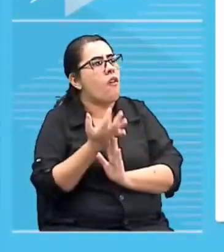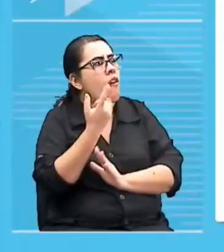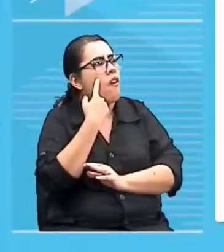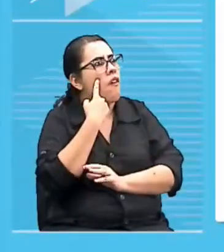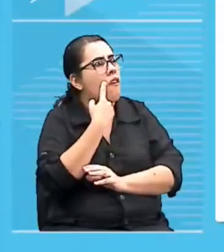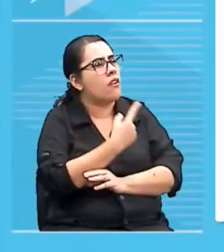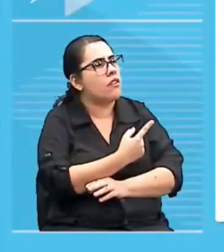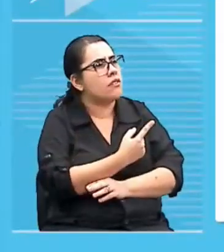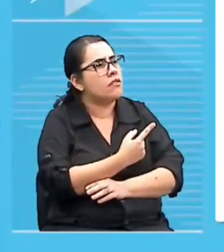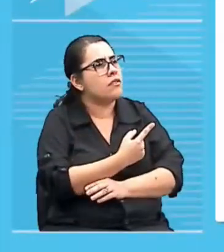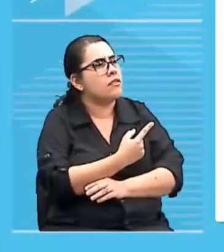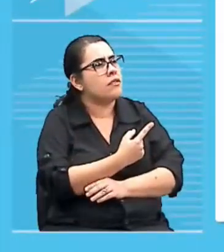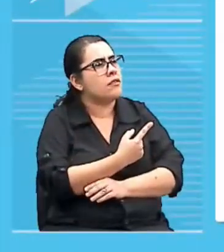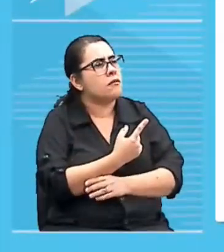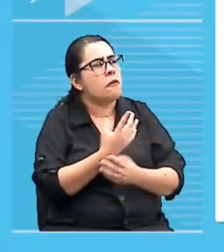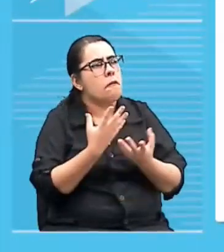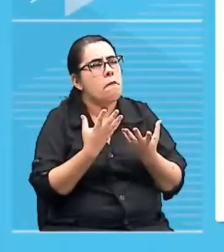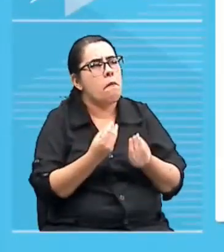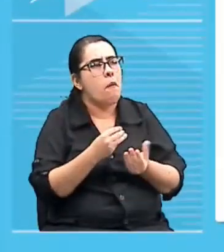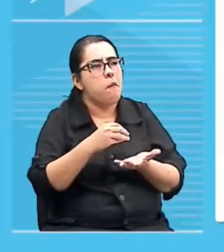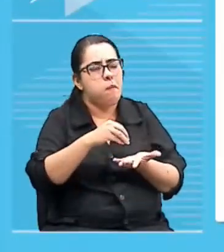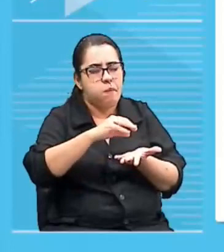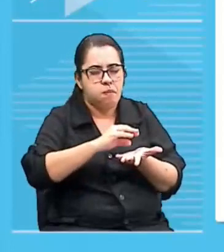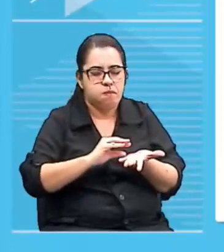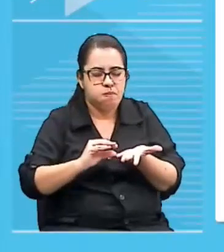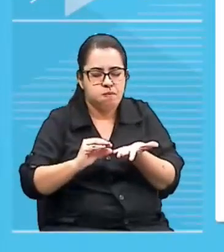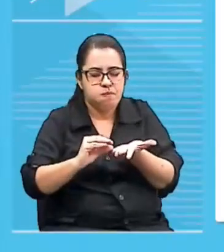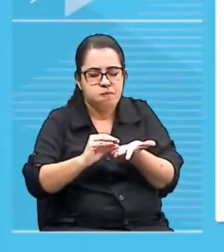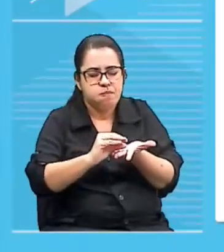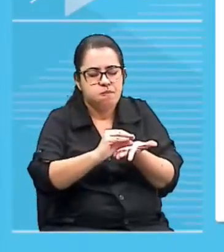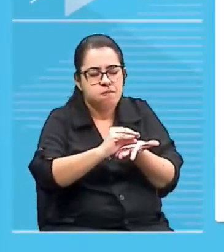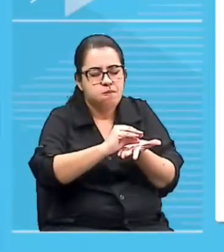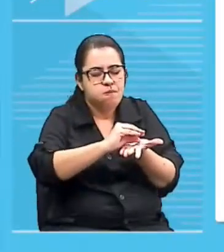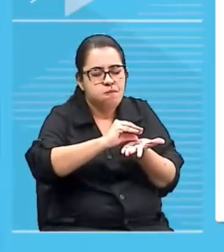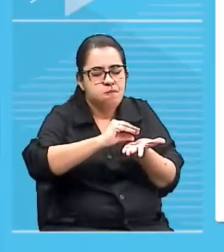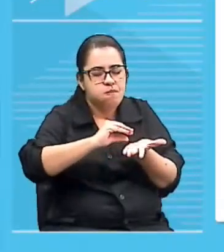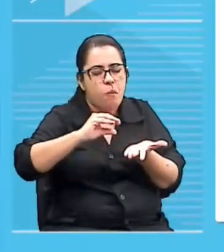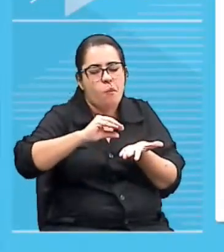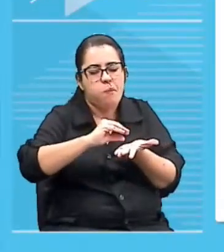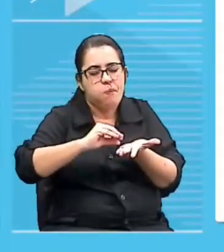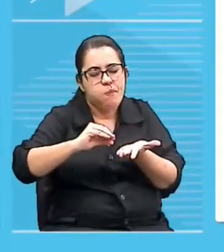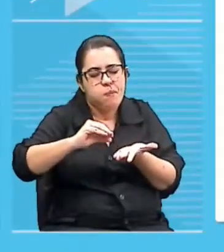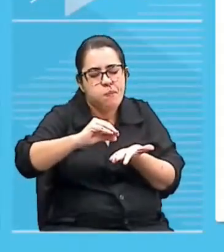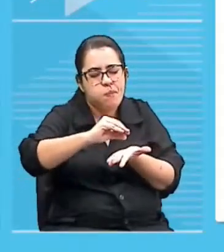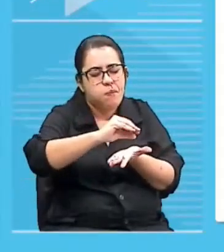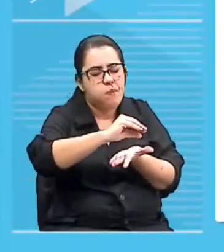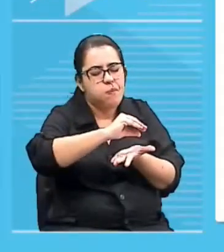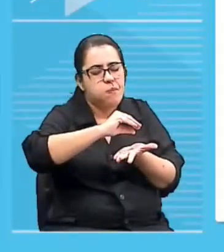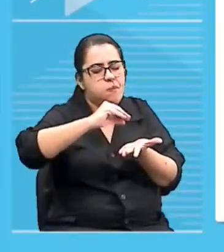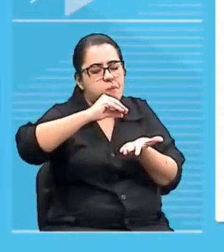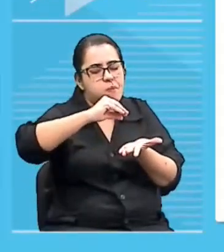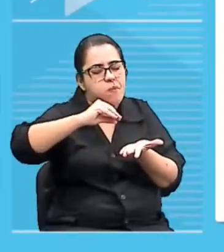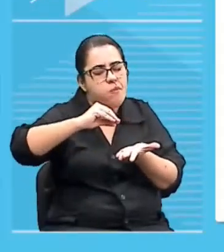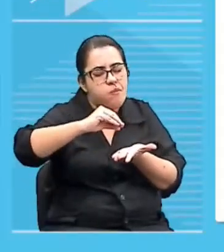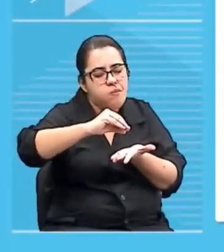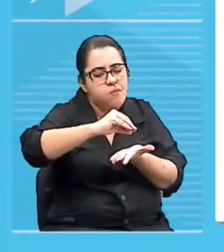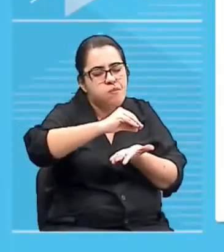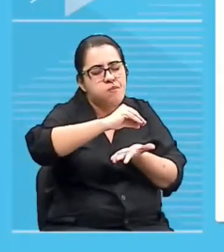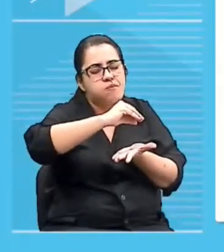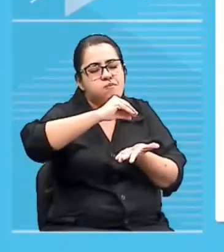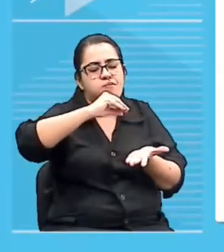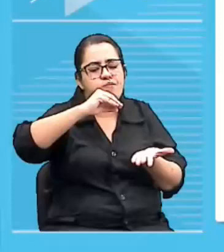Olhem aqui, são várias camadas. É uma camada em cima de outra camada. E aí ela